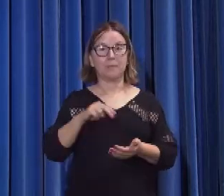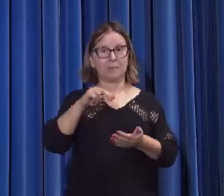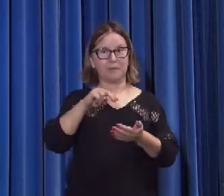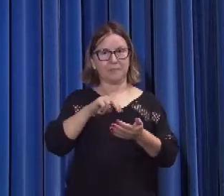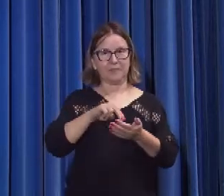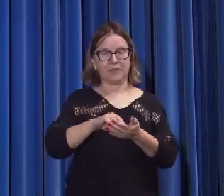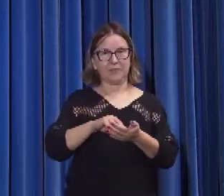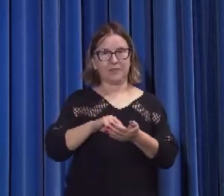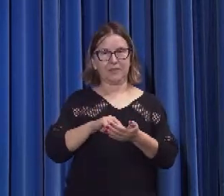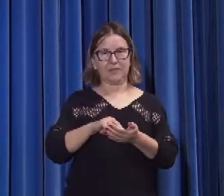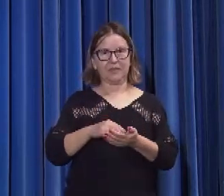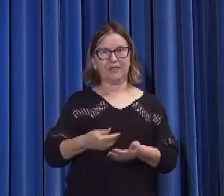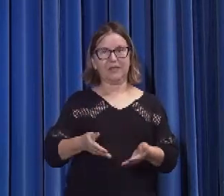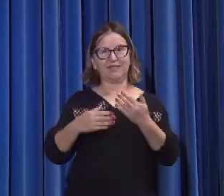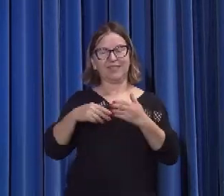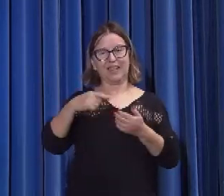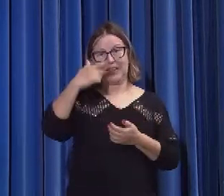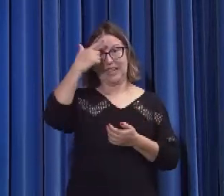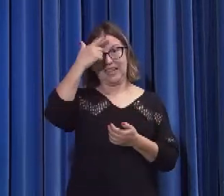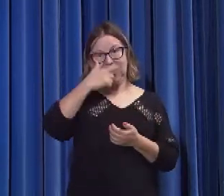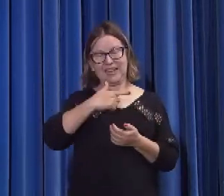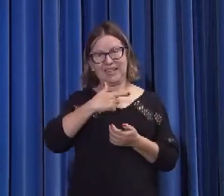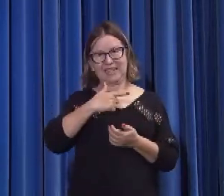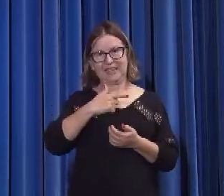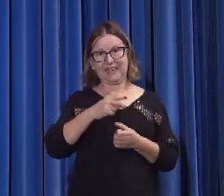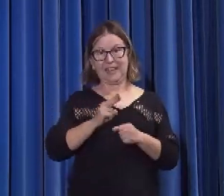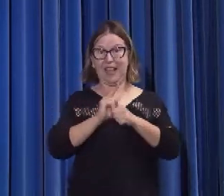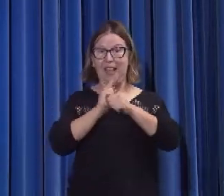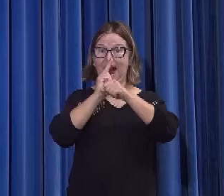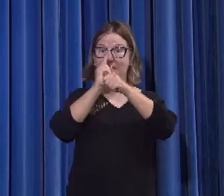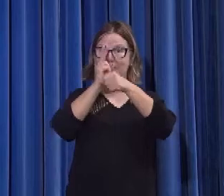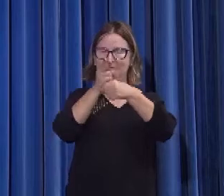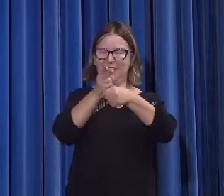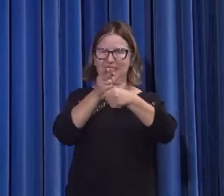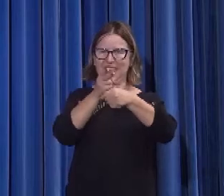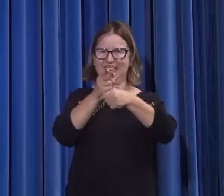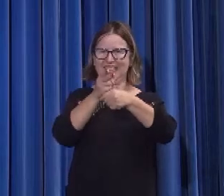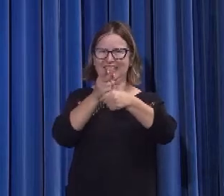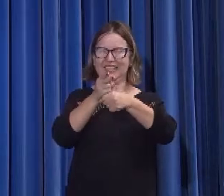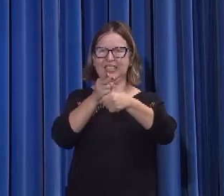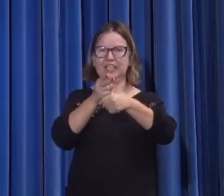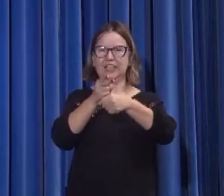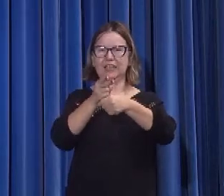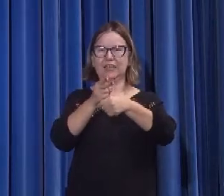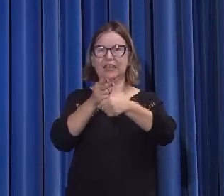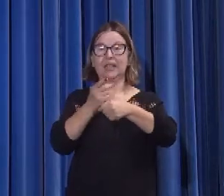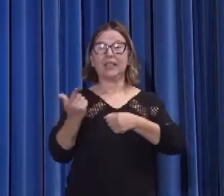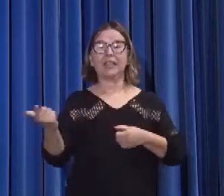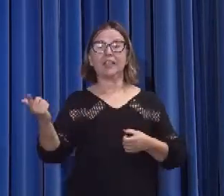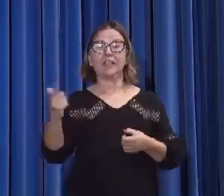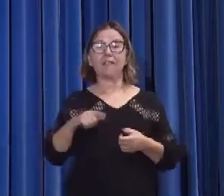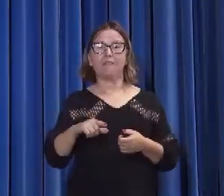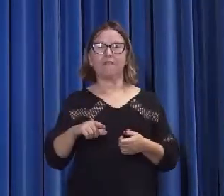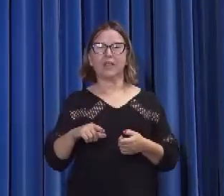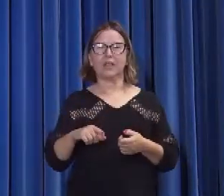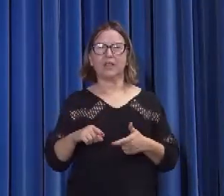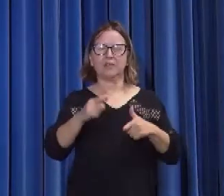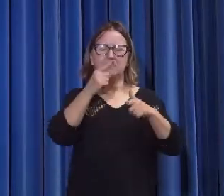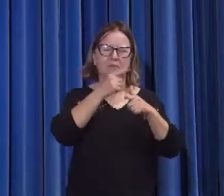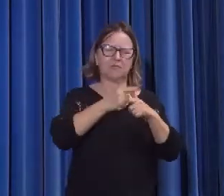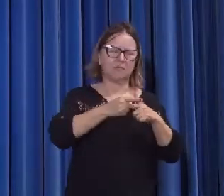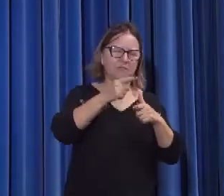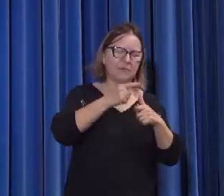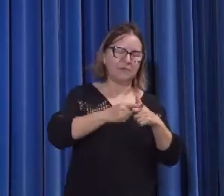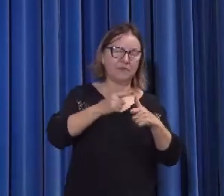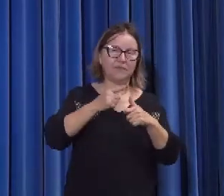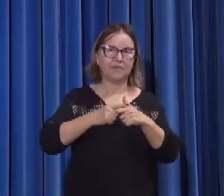Perseverança produz caráter, a força que resulta somente de severas provações. Fecha aspas.